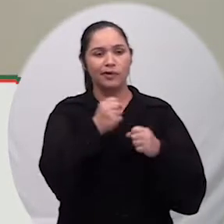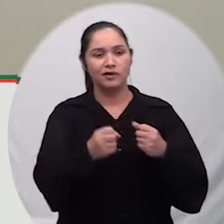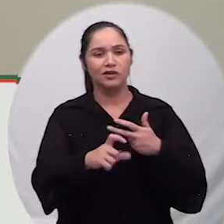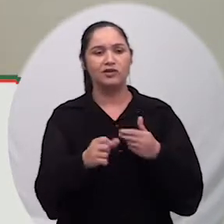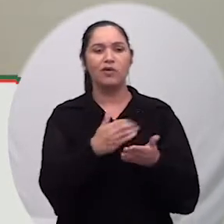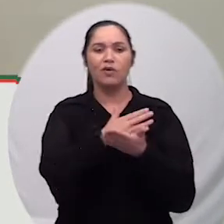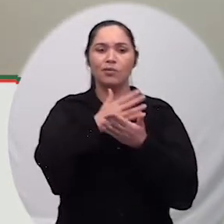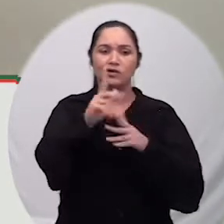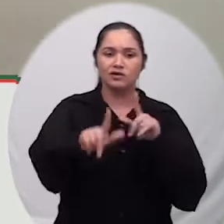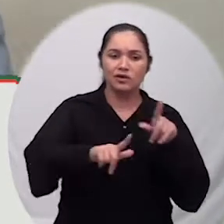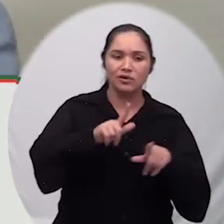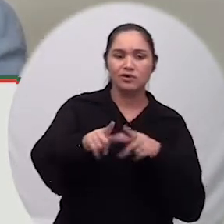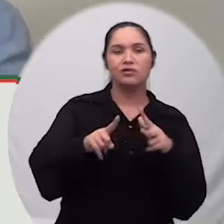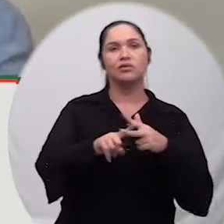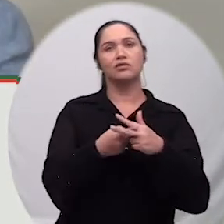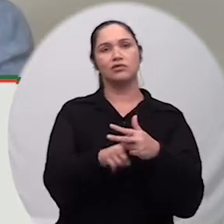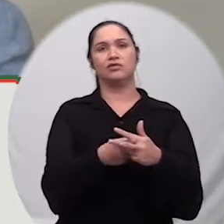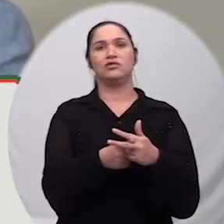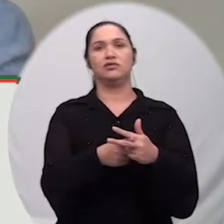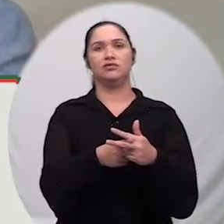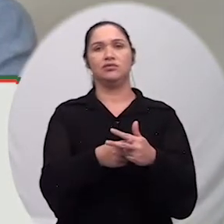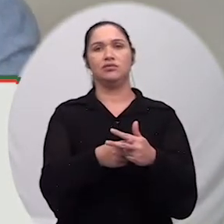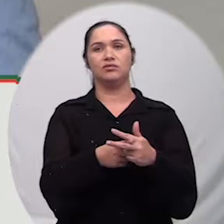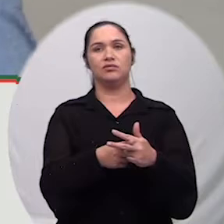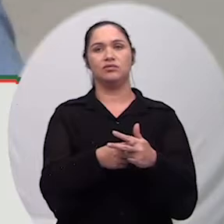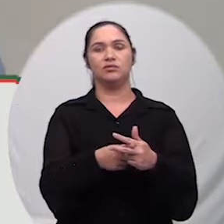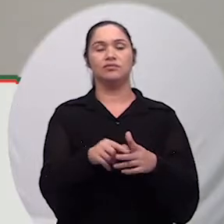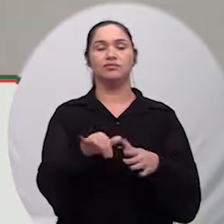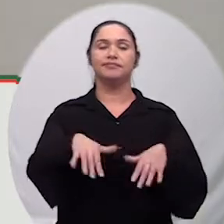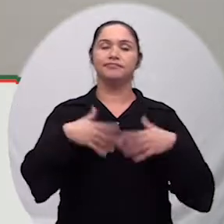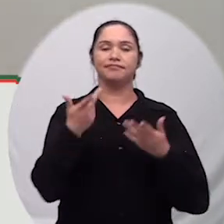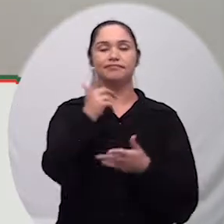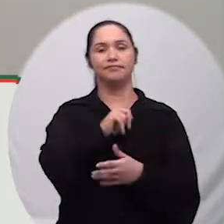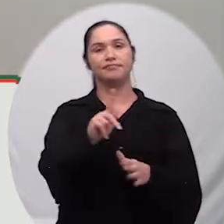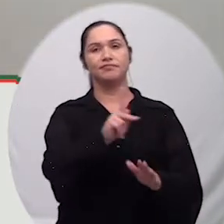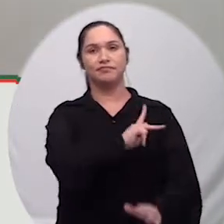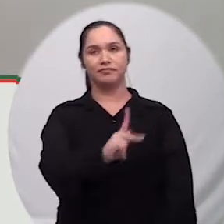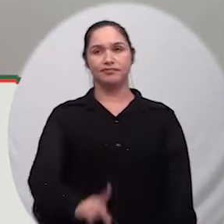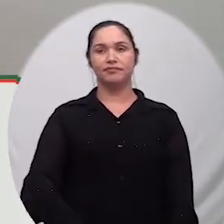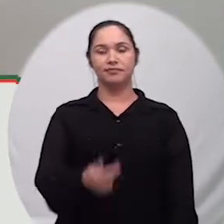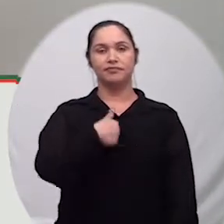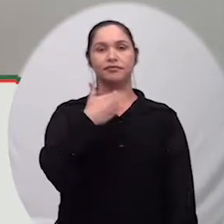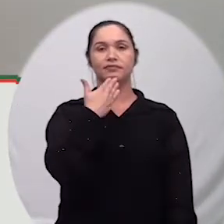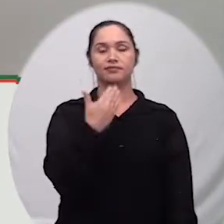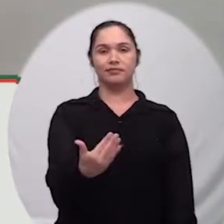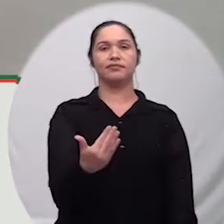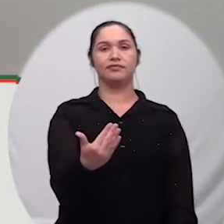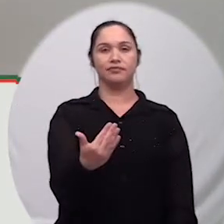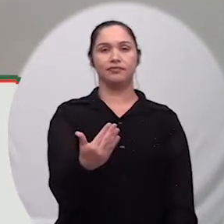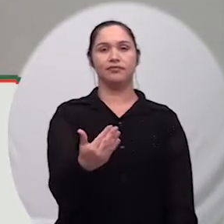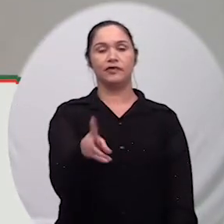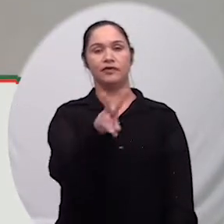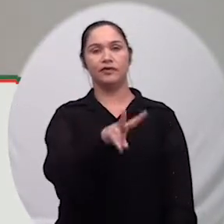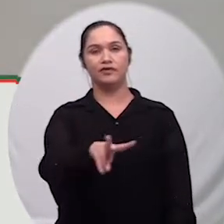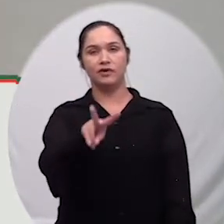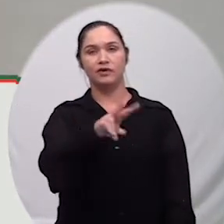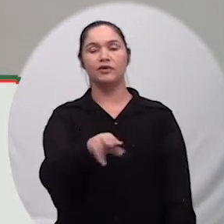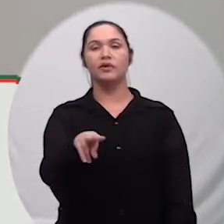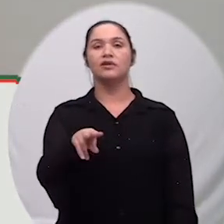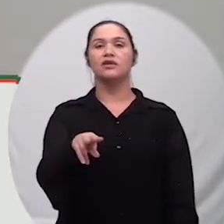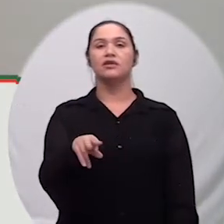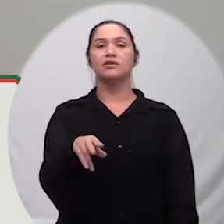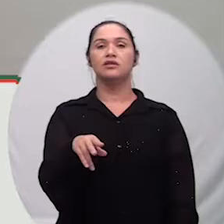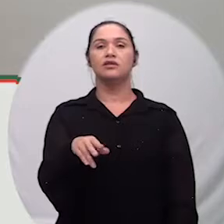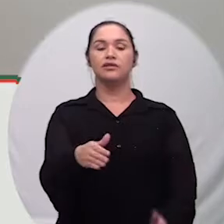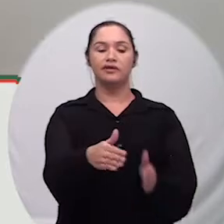uma revisão em todos os equipamentos? Então, mais uma vez, senhor presidente, eu peço a aprovação das vereadoras, dos vereadores, para